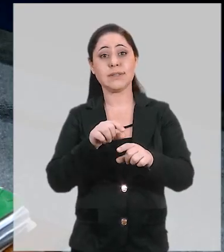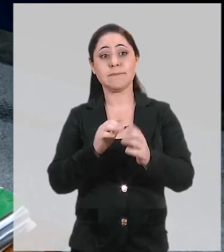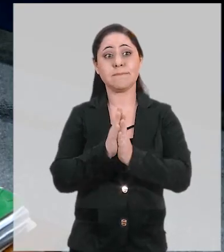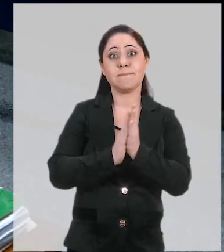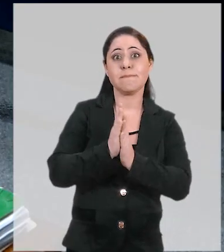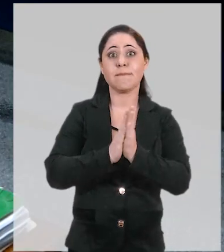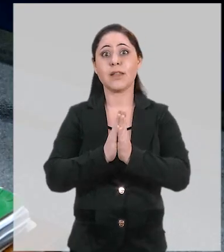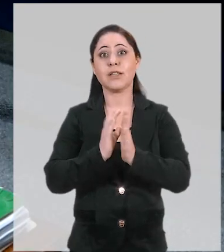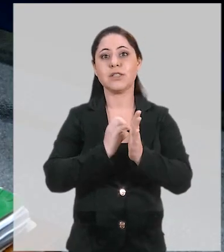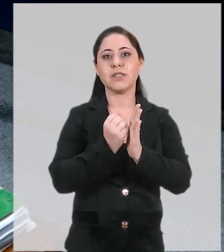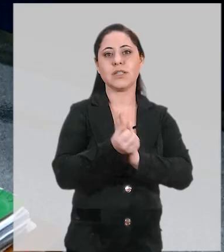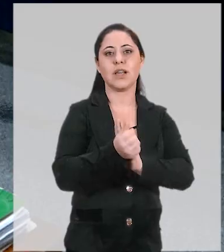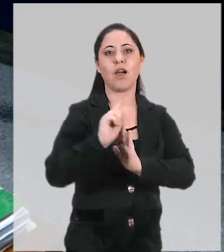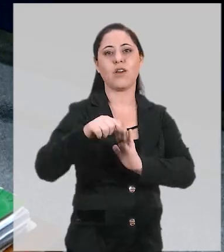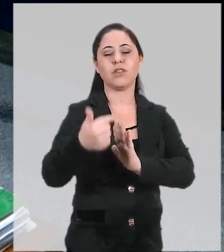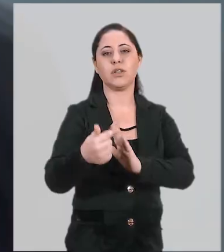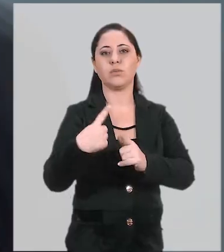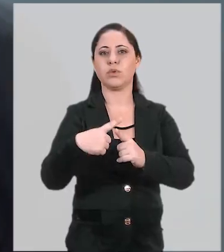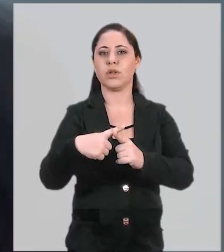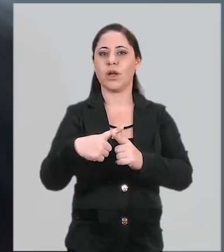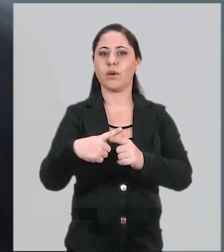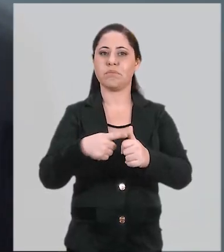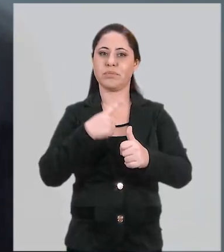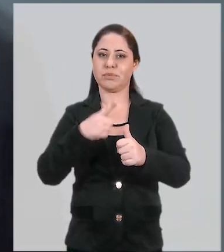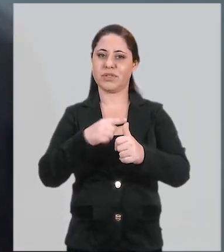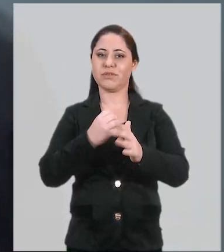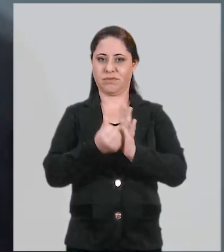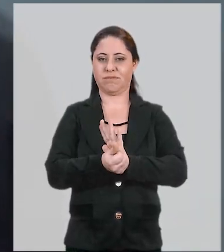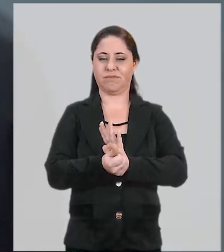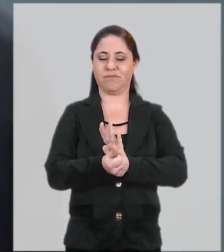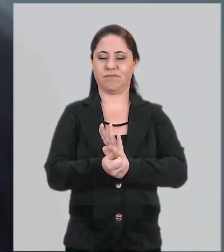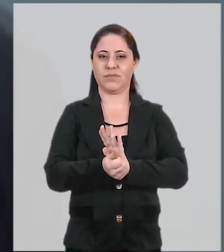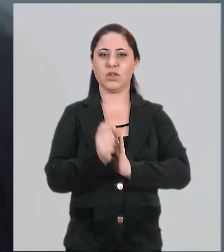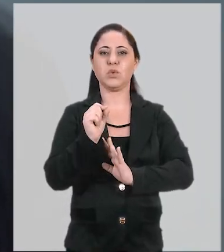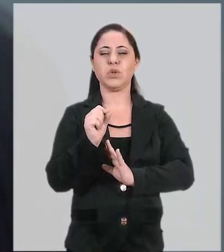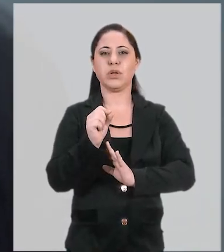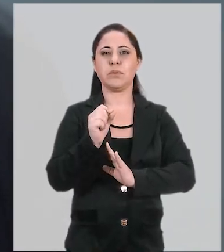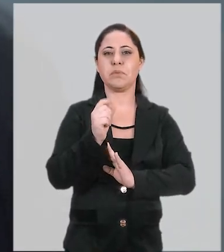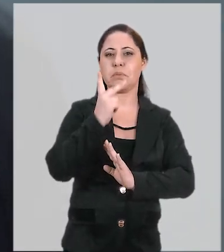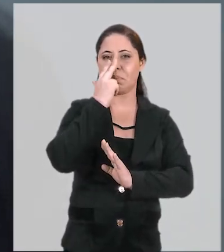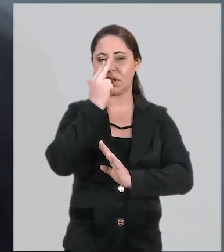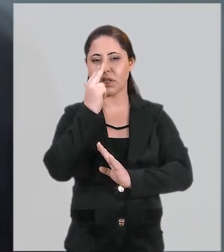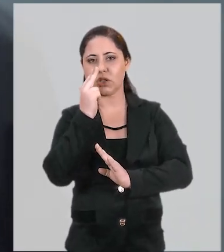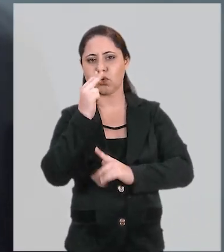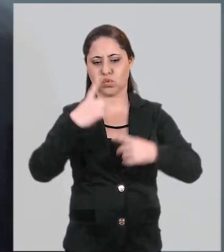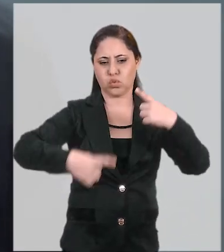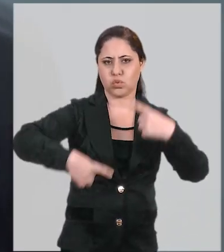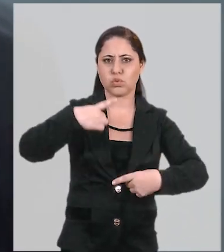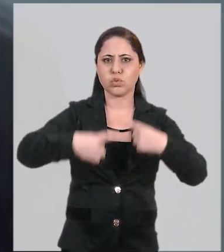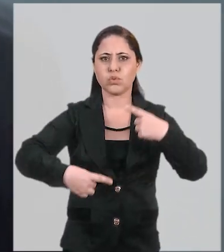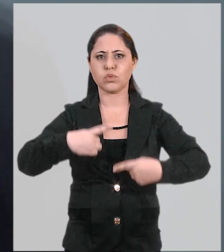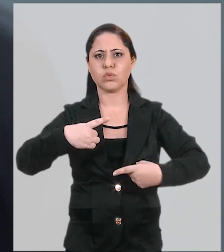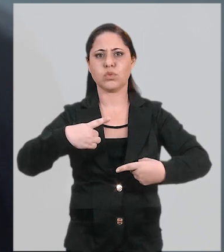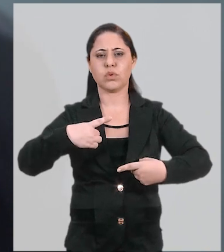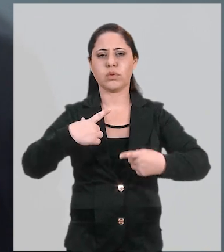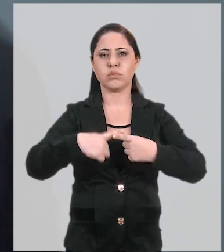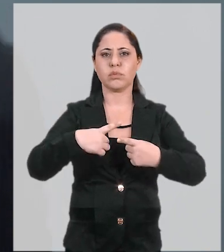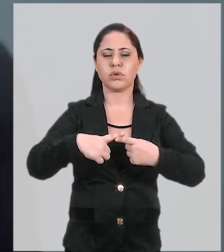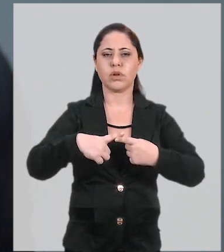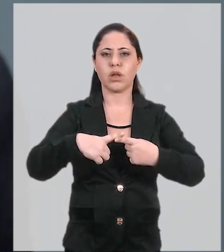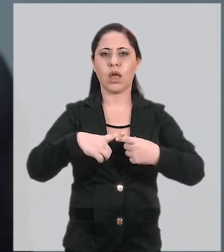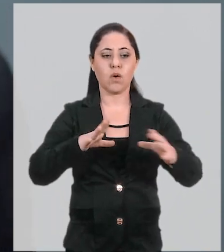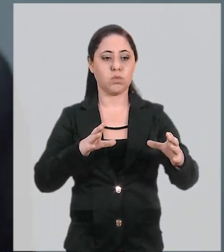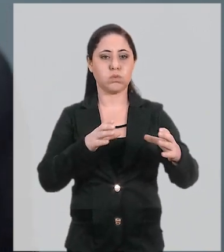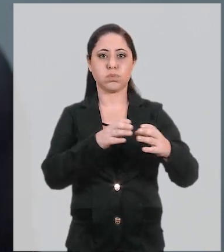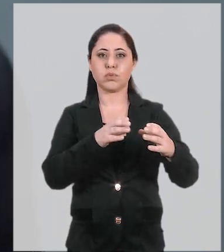para o segundo semestre, porque esse primeiro foi um semestre de muitas discussões, mesmo porque veio o